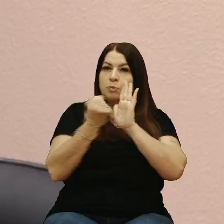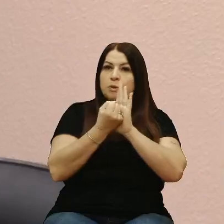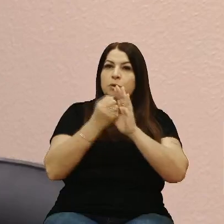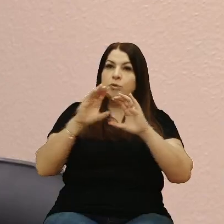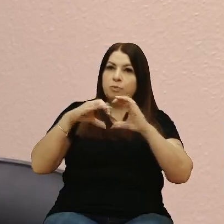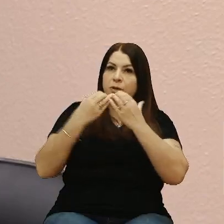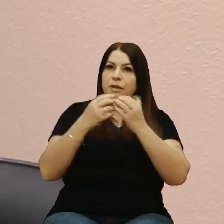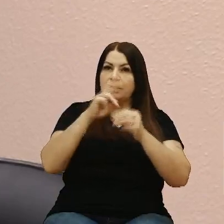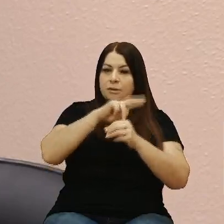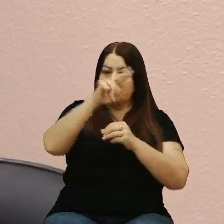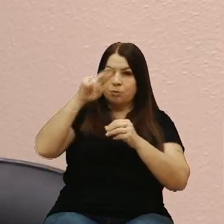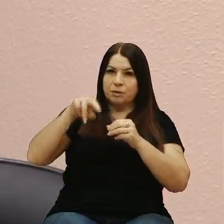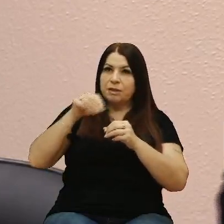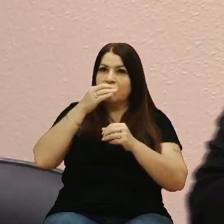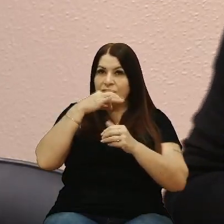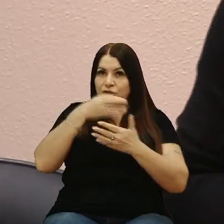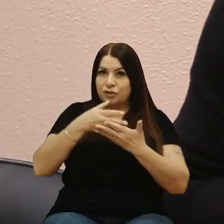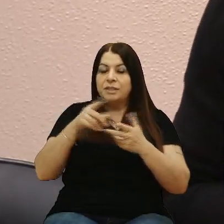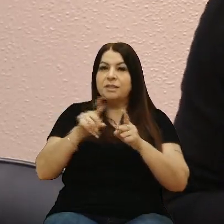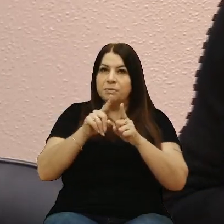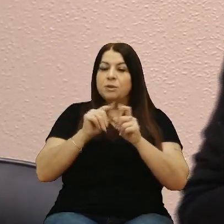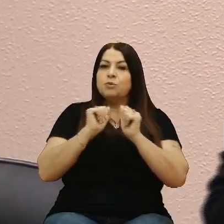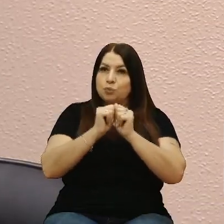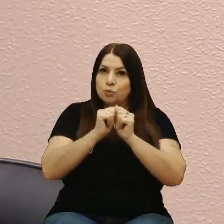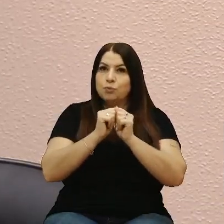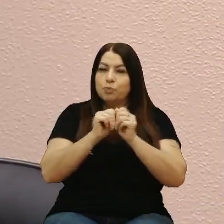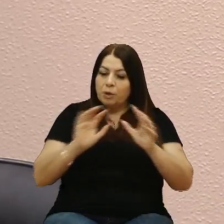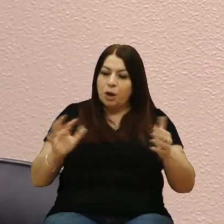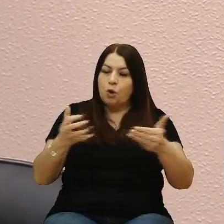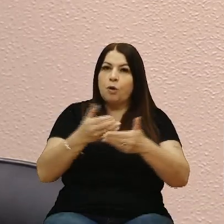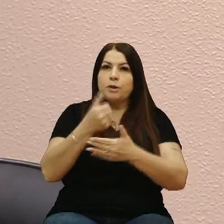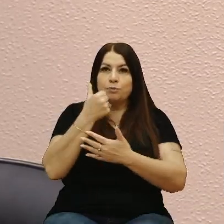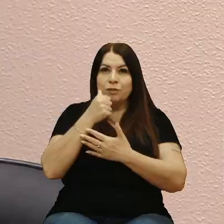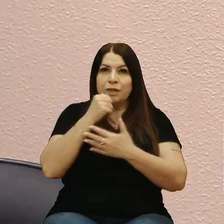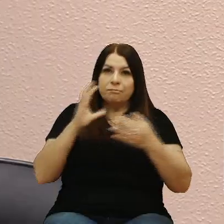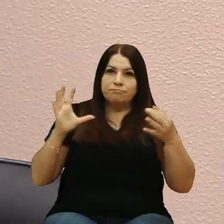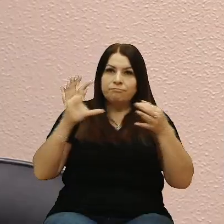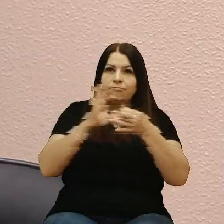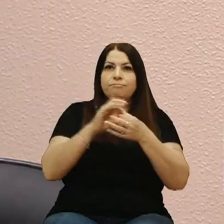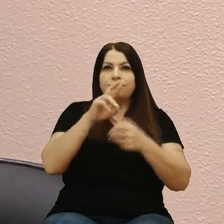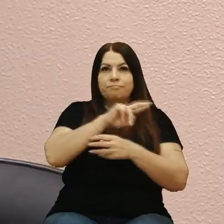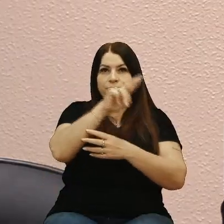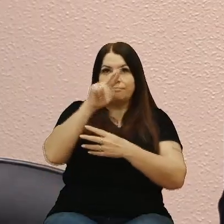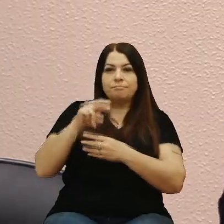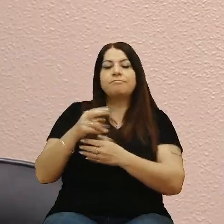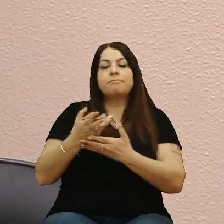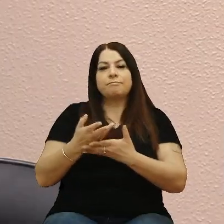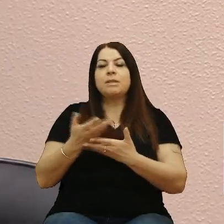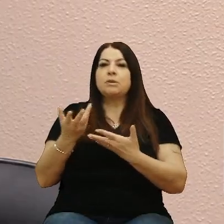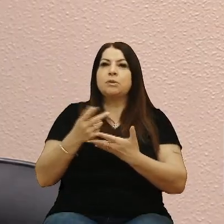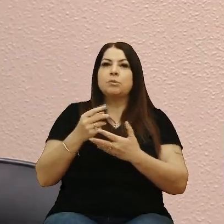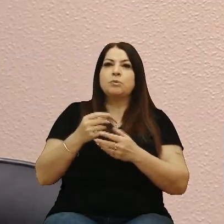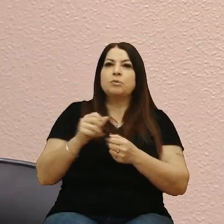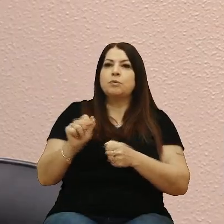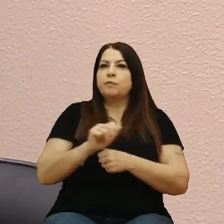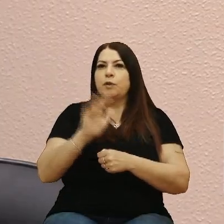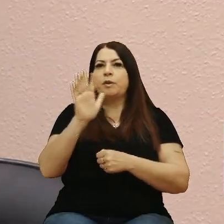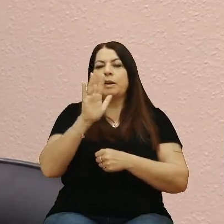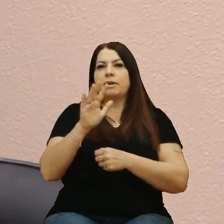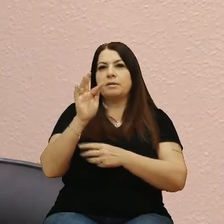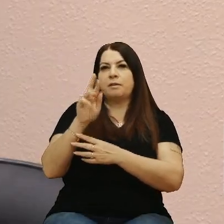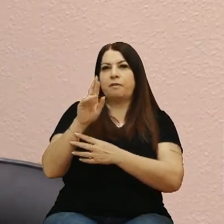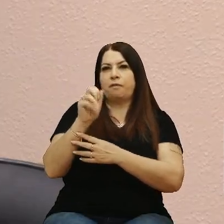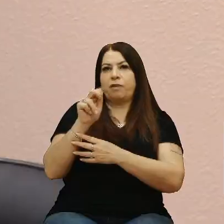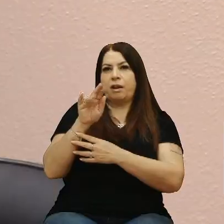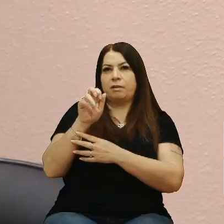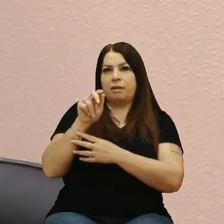comunidade maçônica caxiense, justamente porque acolhe mulheres ligadas à maçonaria. Então, nos seus princípios, a fraternidade, a